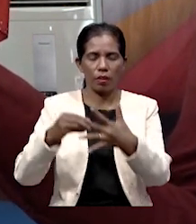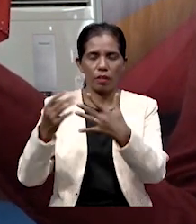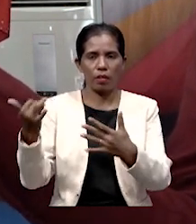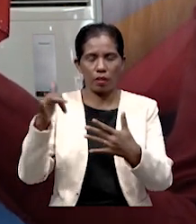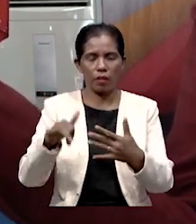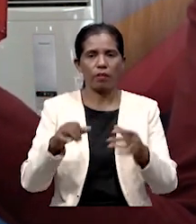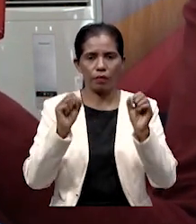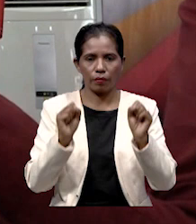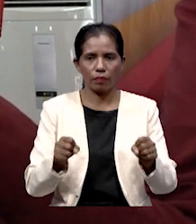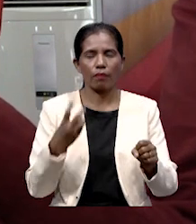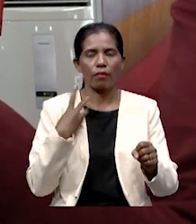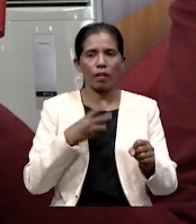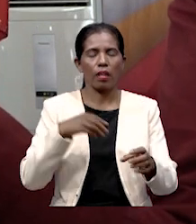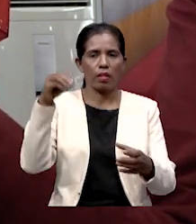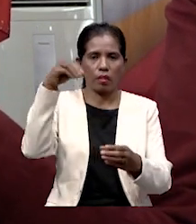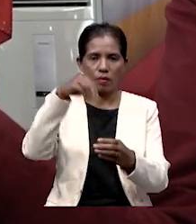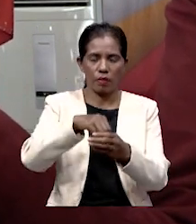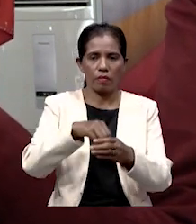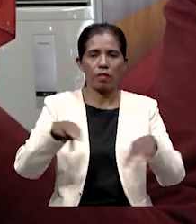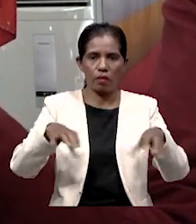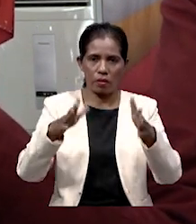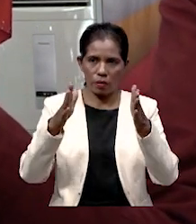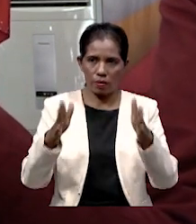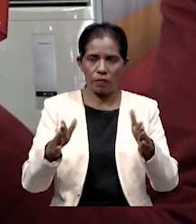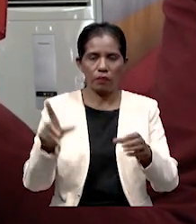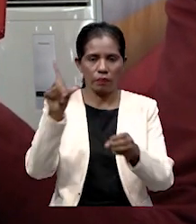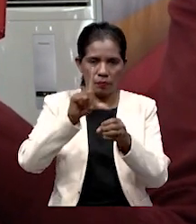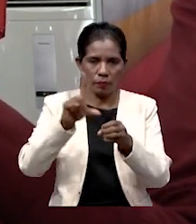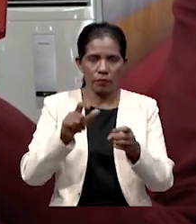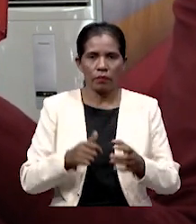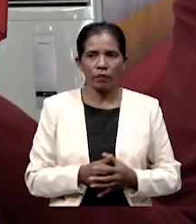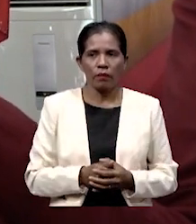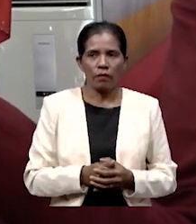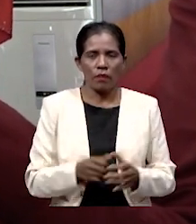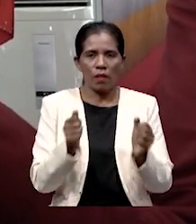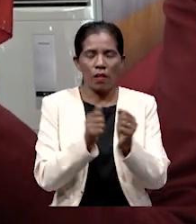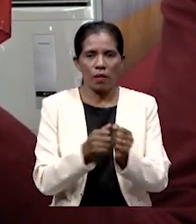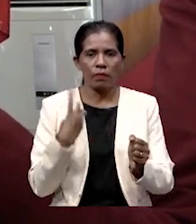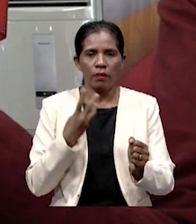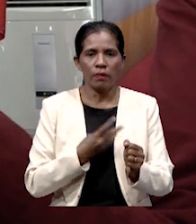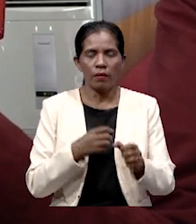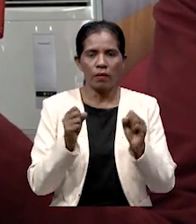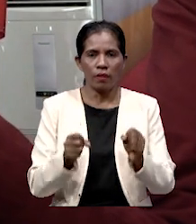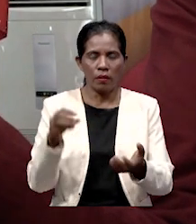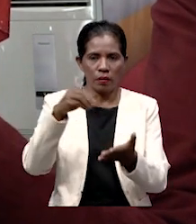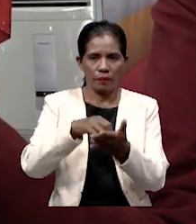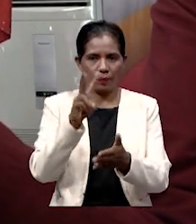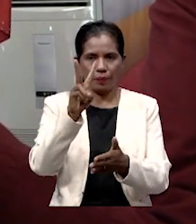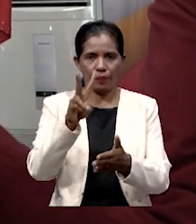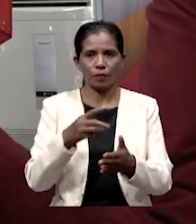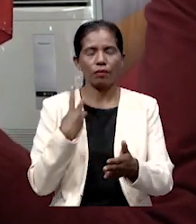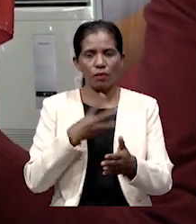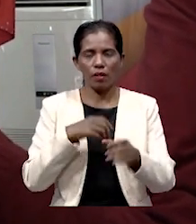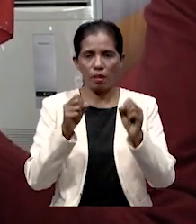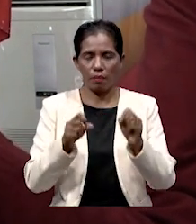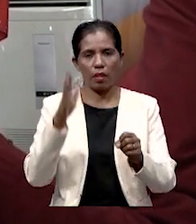tempo, ita envolve recursos laboratorial. Hoje, né, maca, ita bele, conjuga boa trua, né, maca, ita bele, descobre